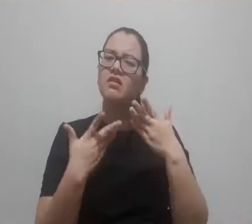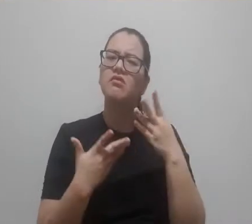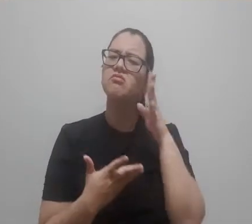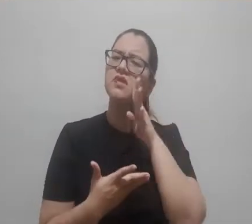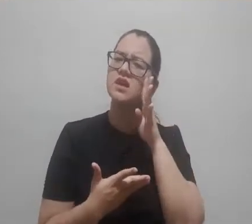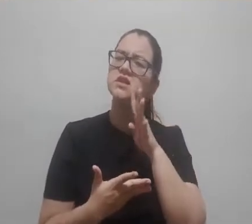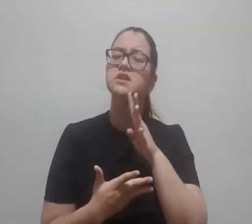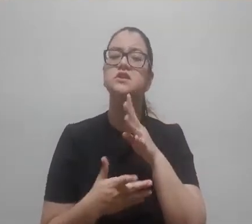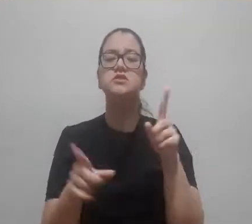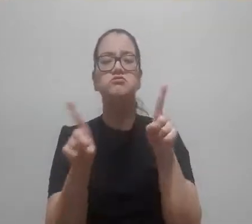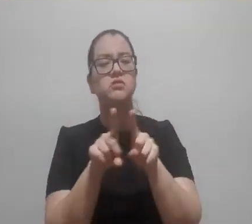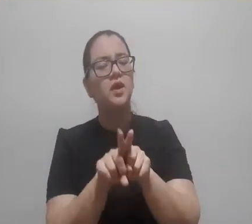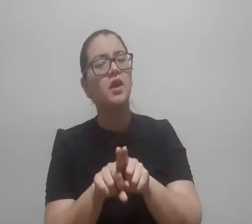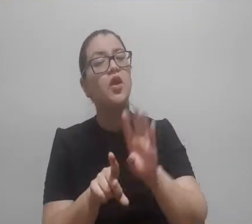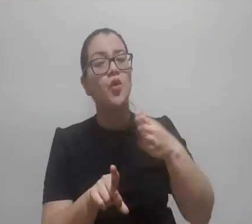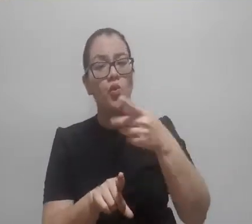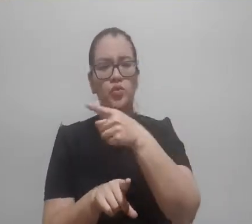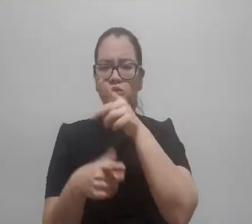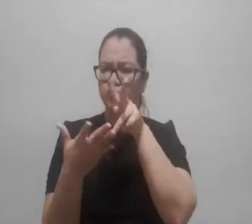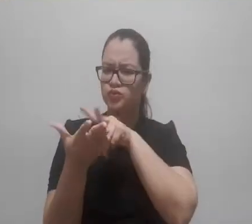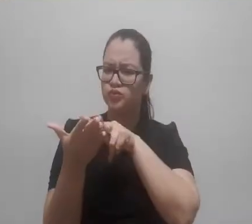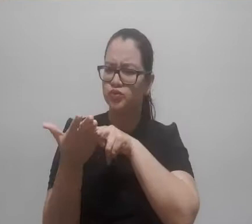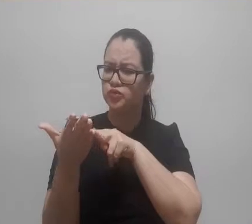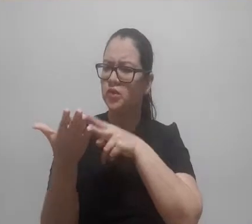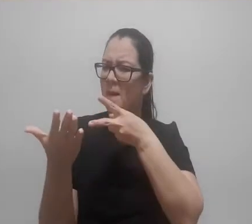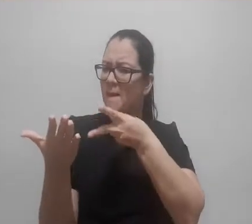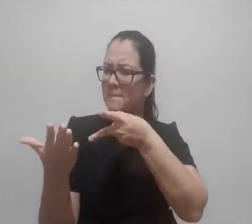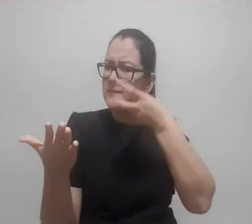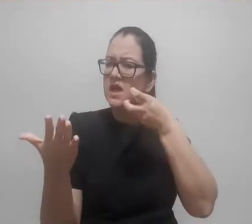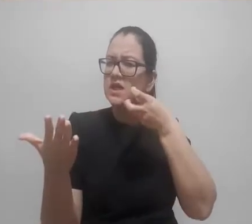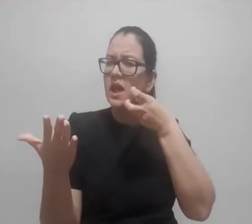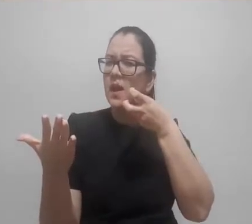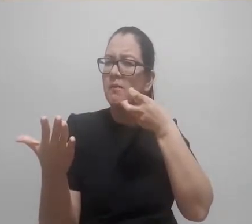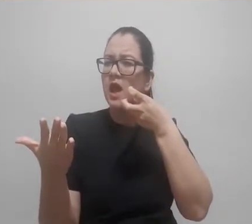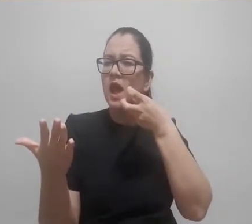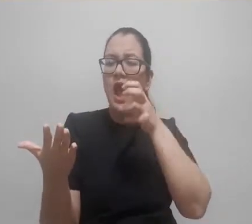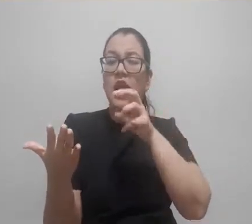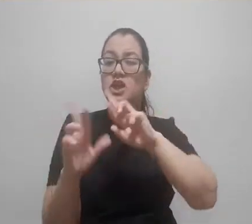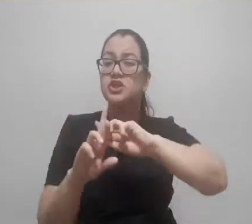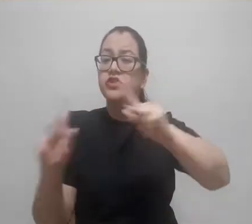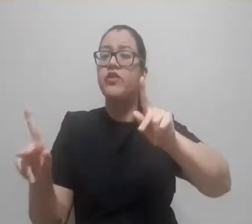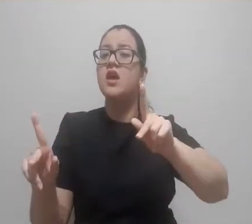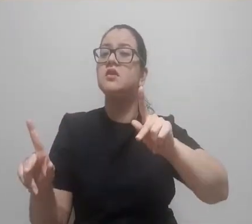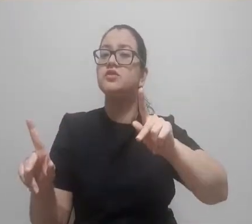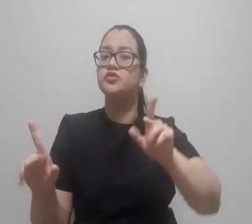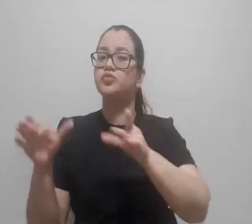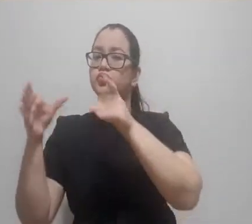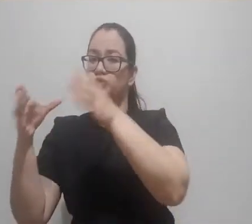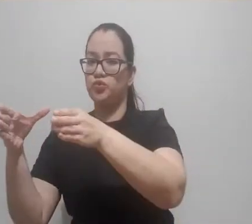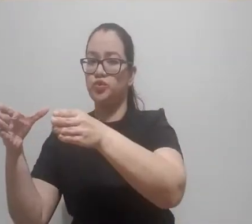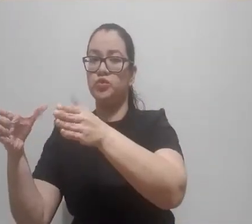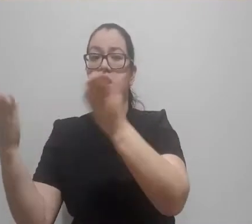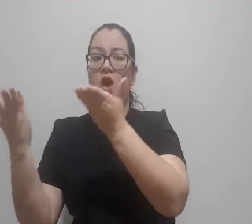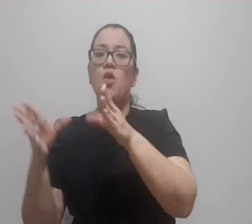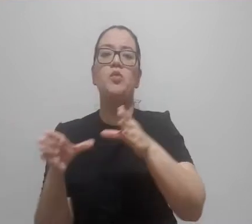sua leitura você vai perceber que ele muda agora de tom. Então ele vai entrar numa outra seção. Ele vai fazer, era próprio